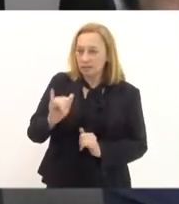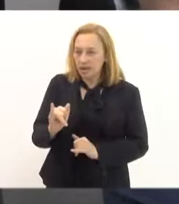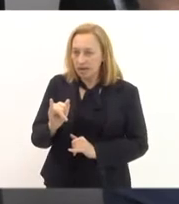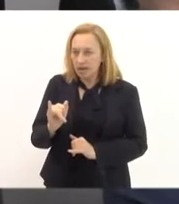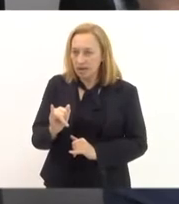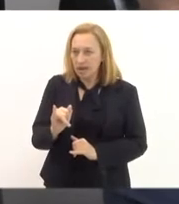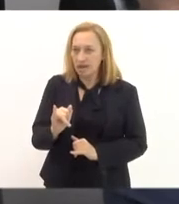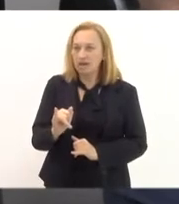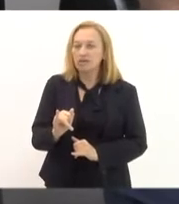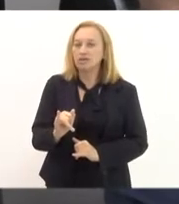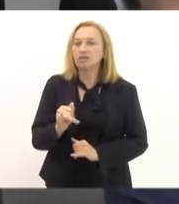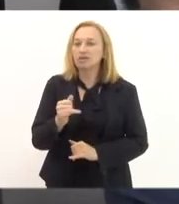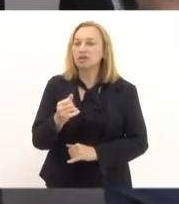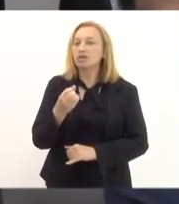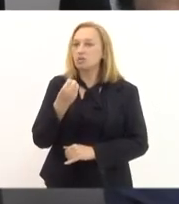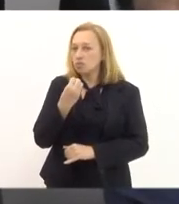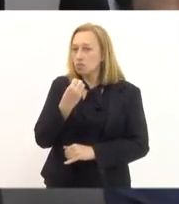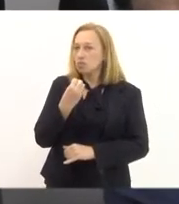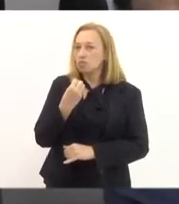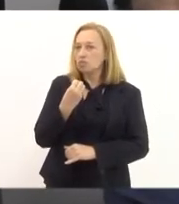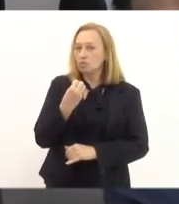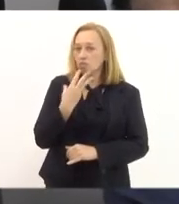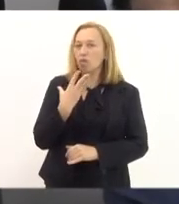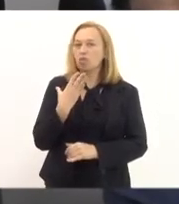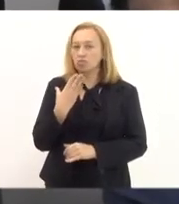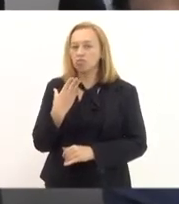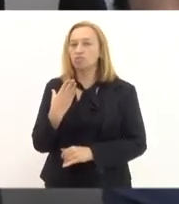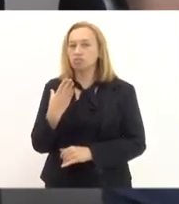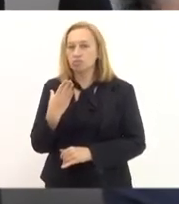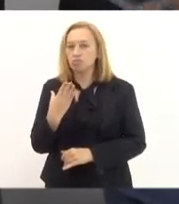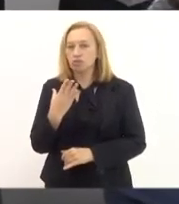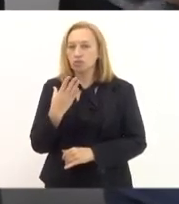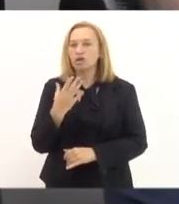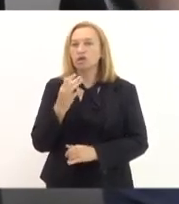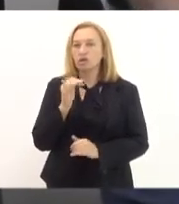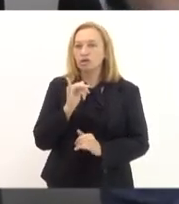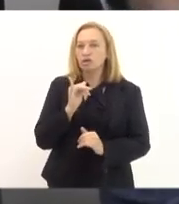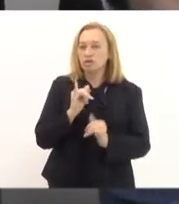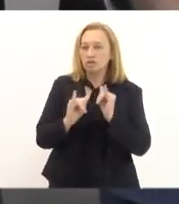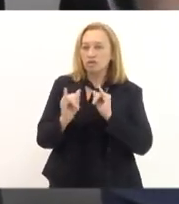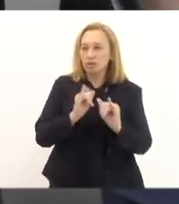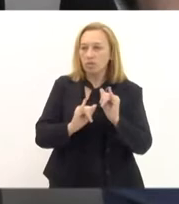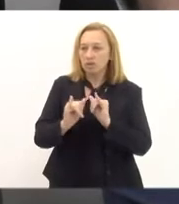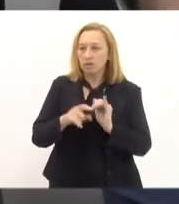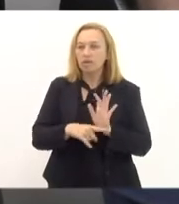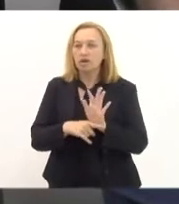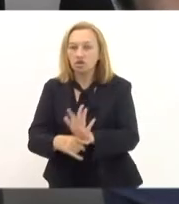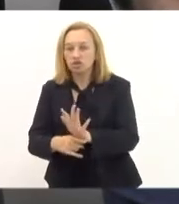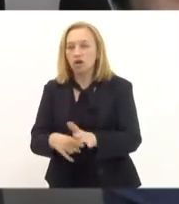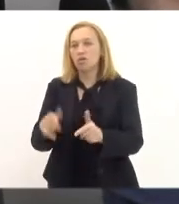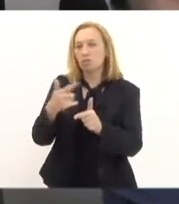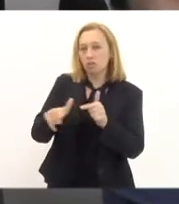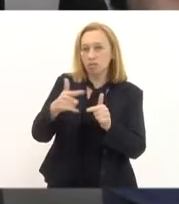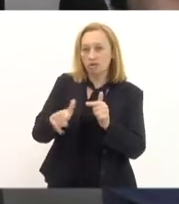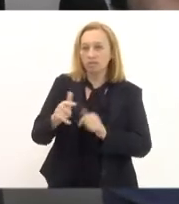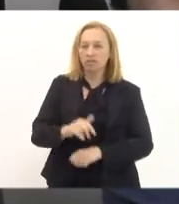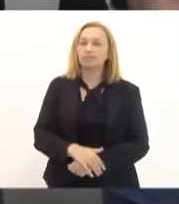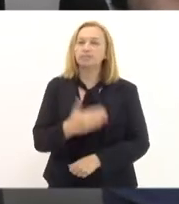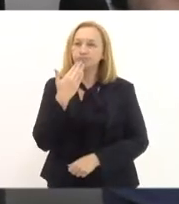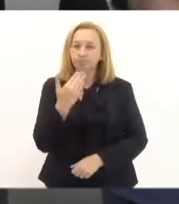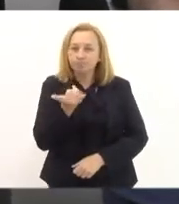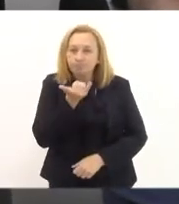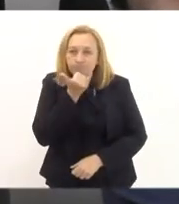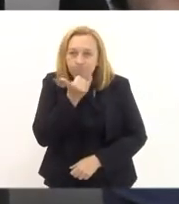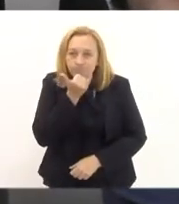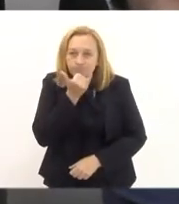nenhuma as belas e contundentes resultados que poderão contribuir para a solução desse problema eu quero pedir